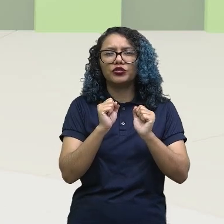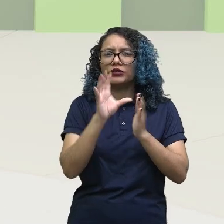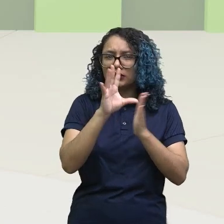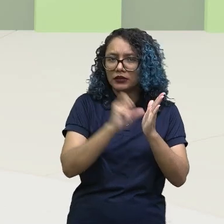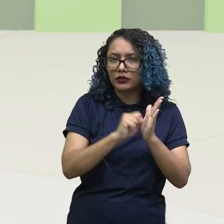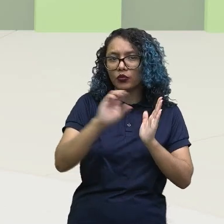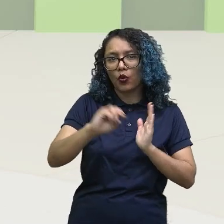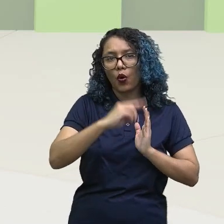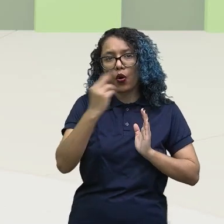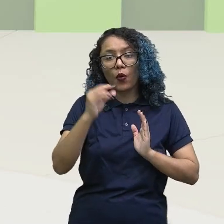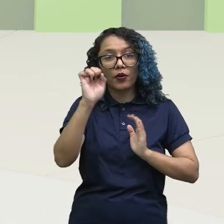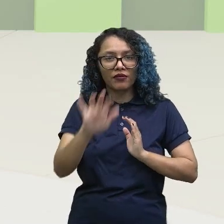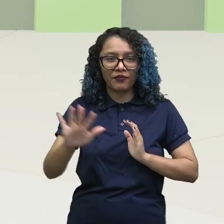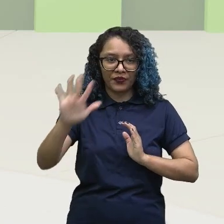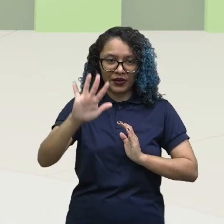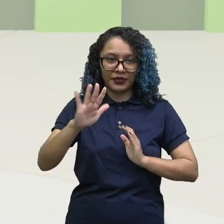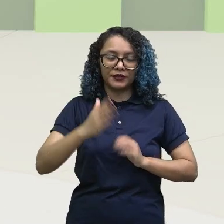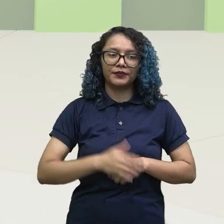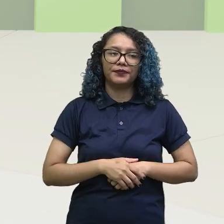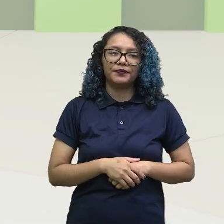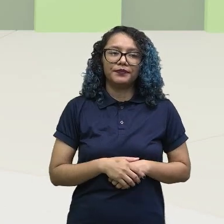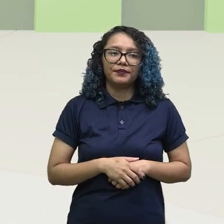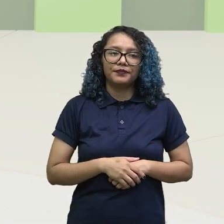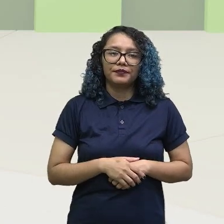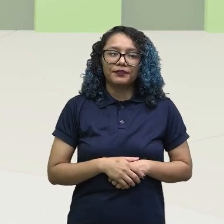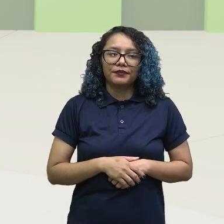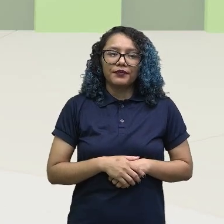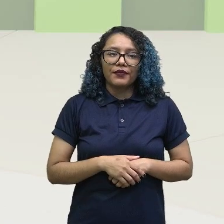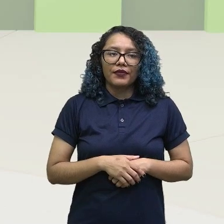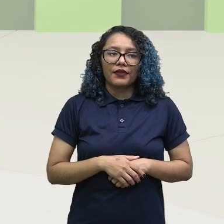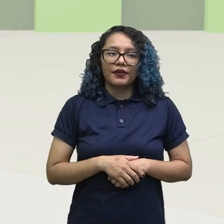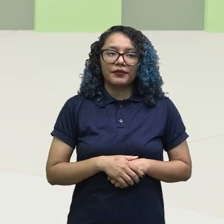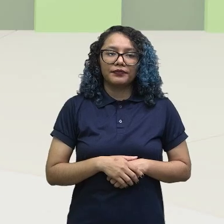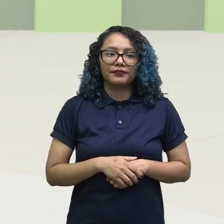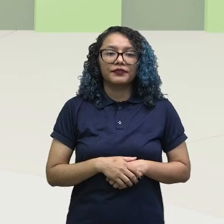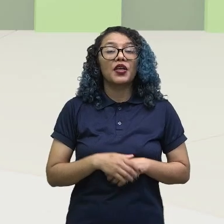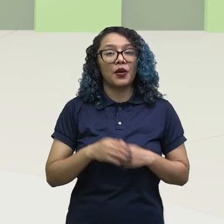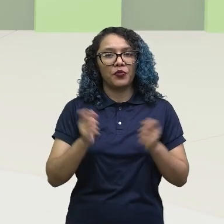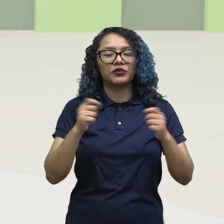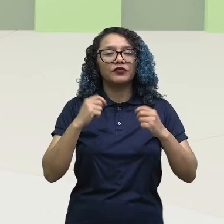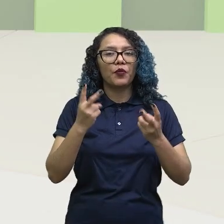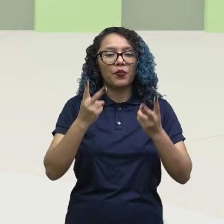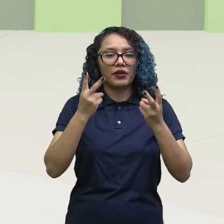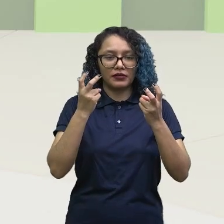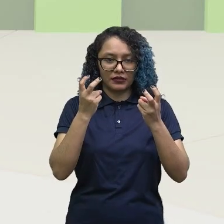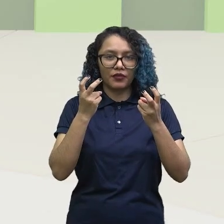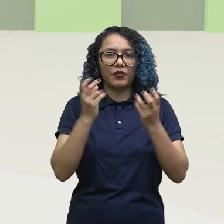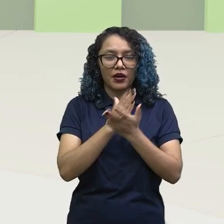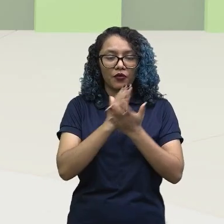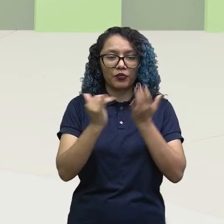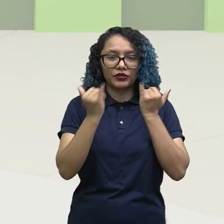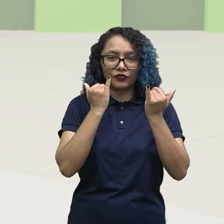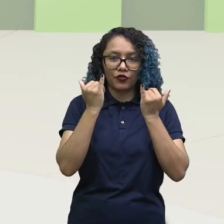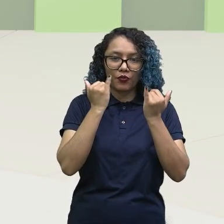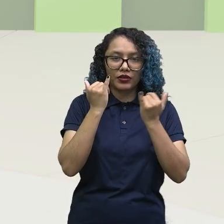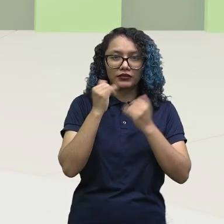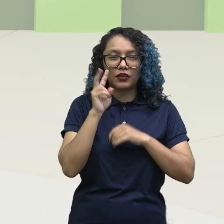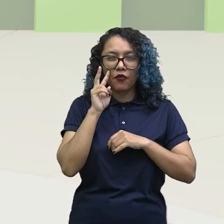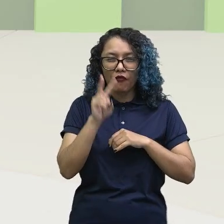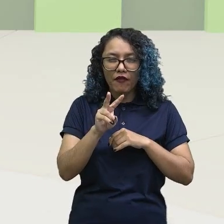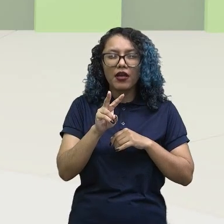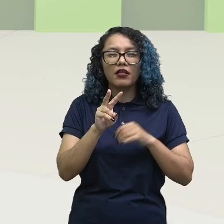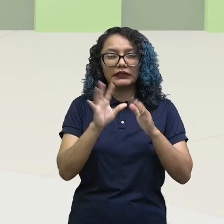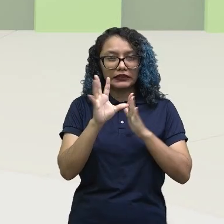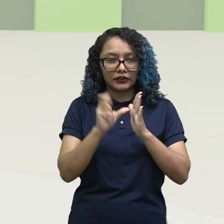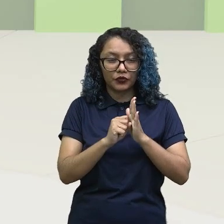imagens. E aí, já é possível identificar algumas informações através desses símbolos. E é isso que a gente vai ver. Dê